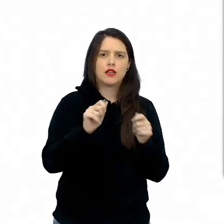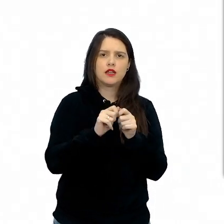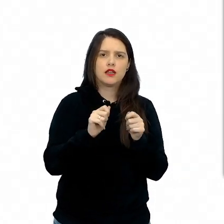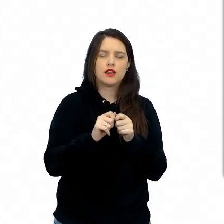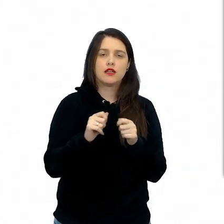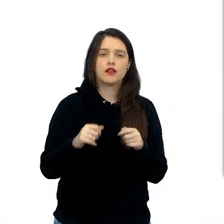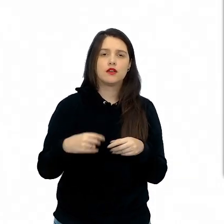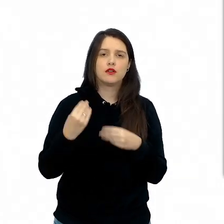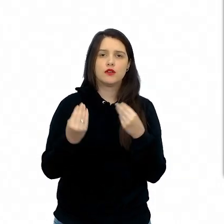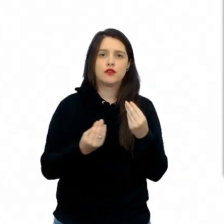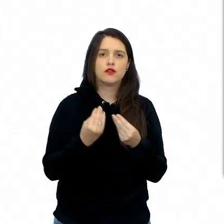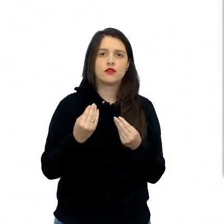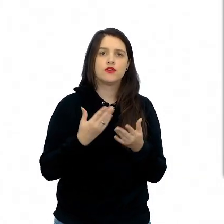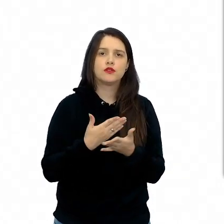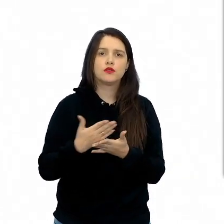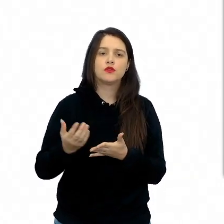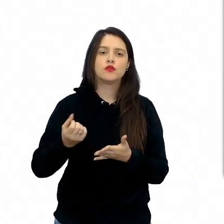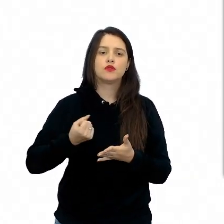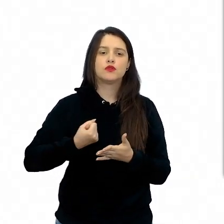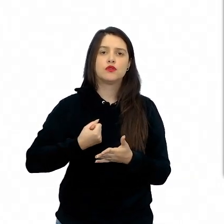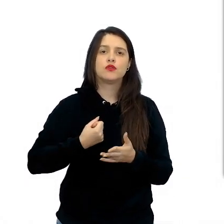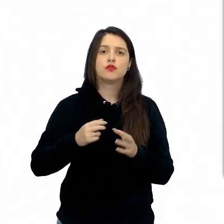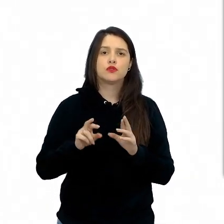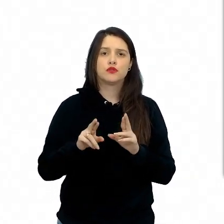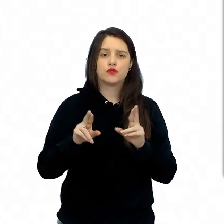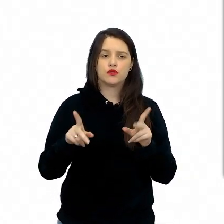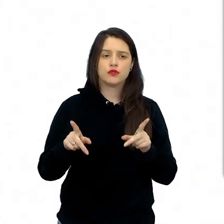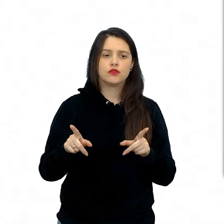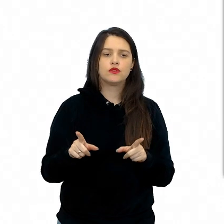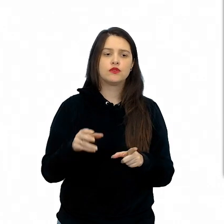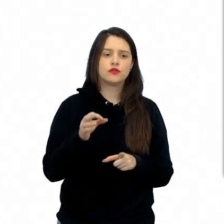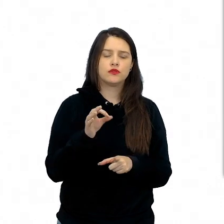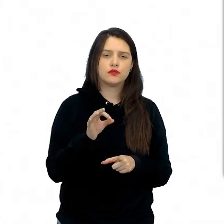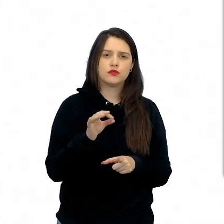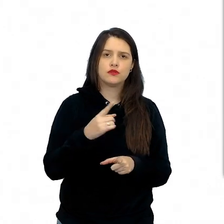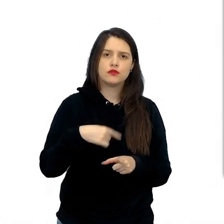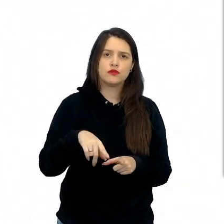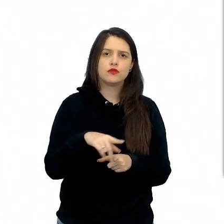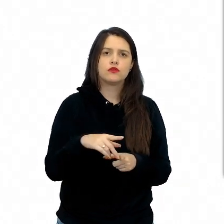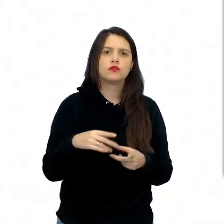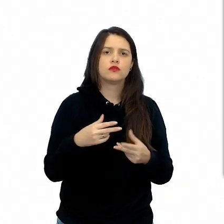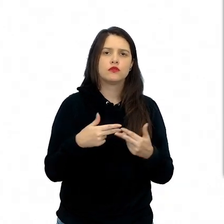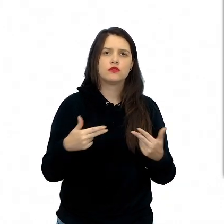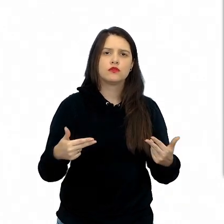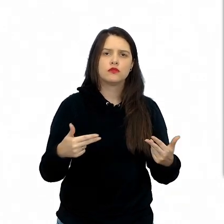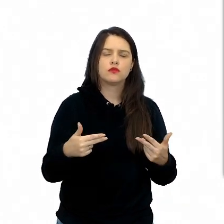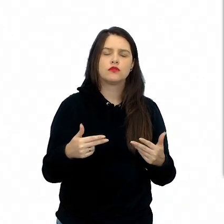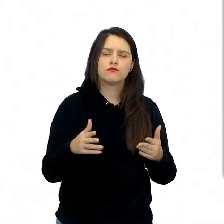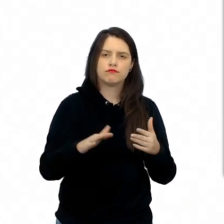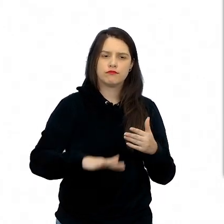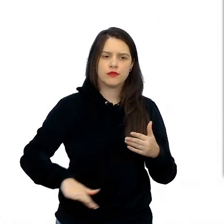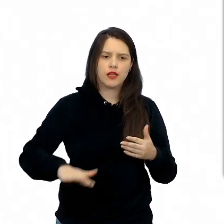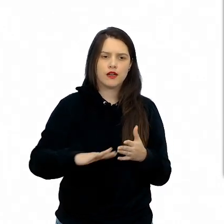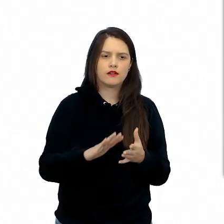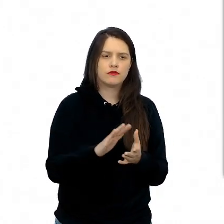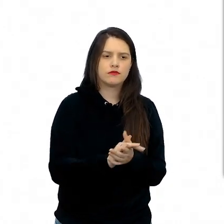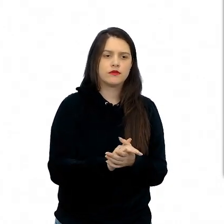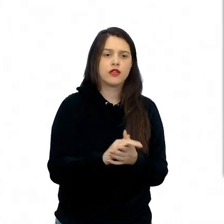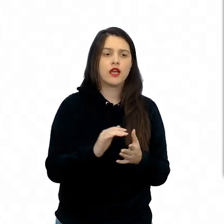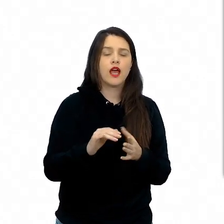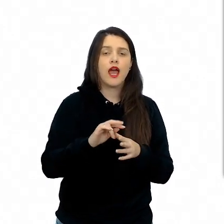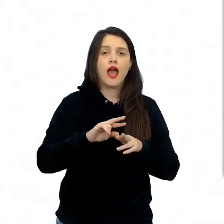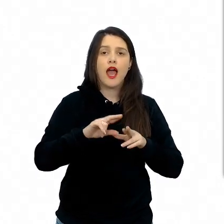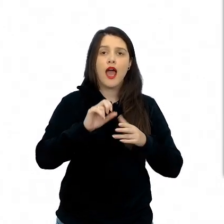quadriculadas figuras poligonais com diferentes números de lados e que possuam a mesma área. As